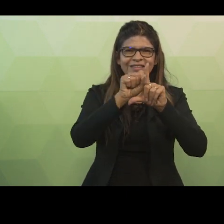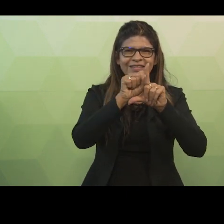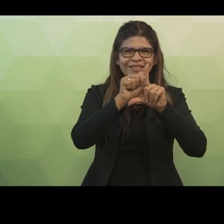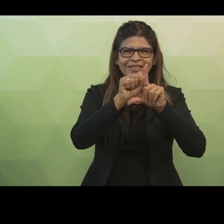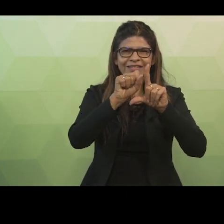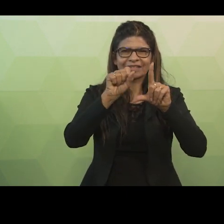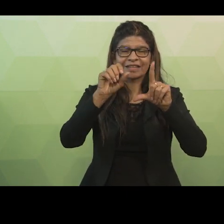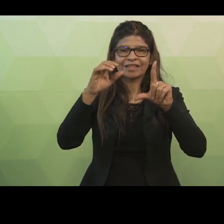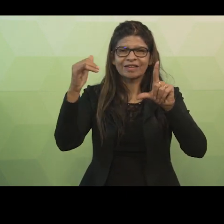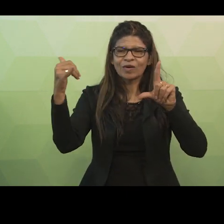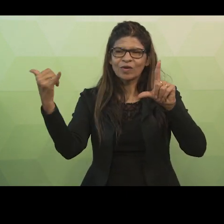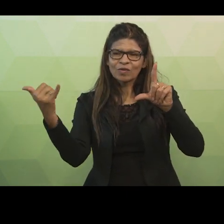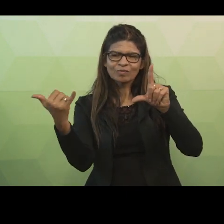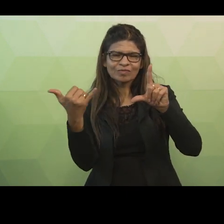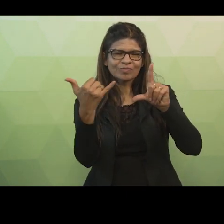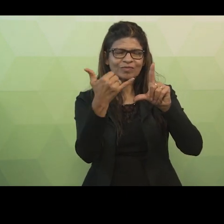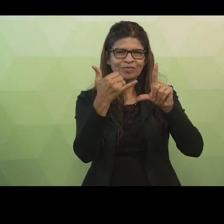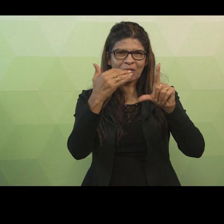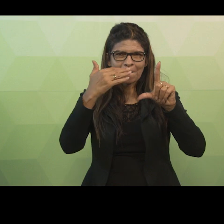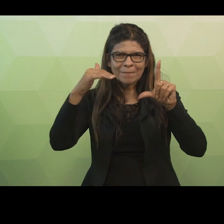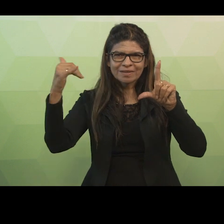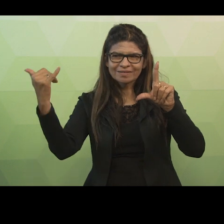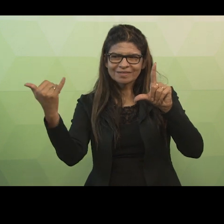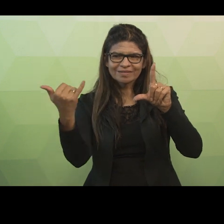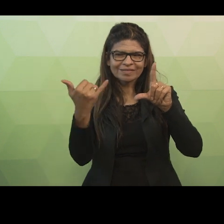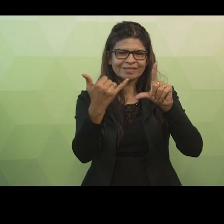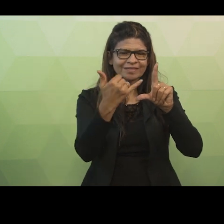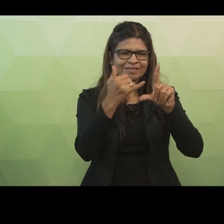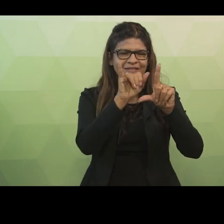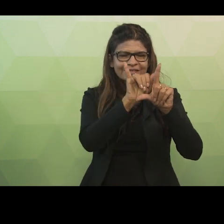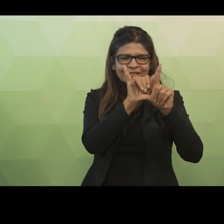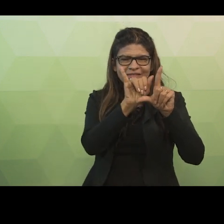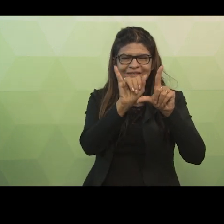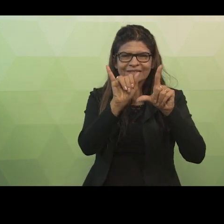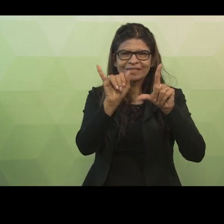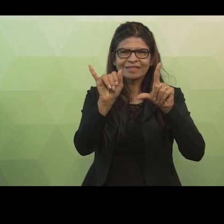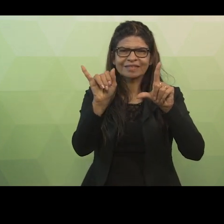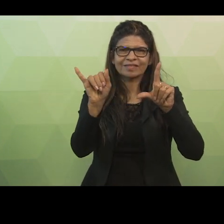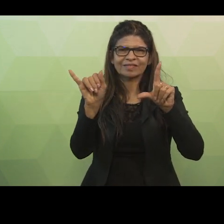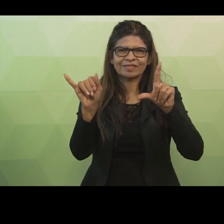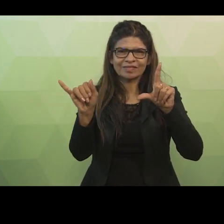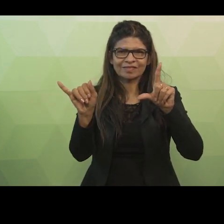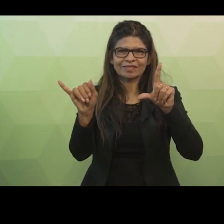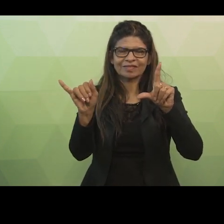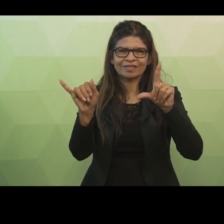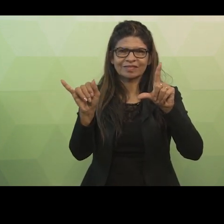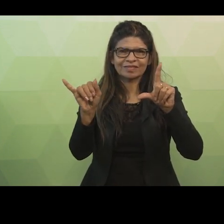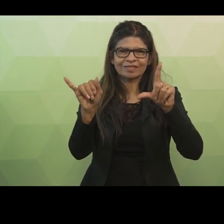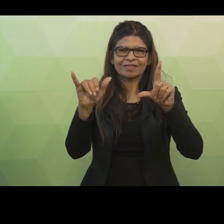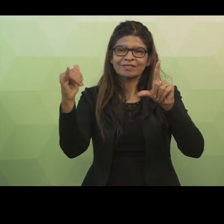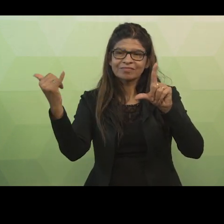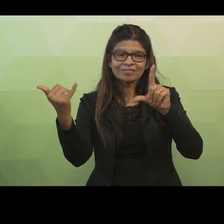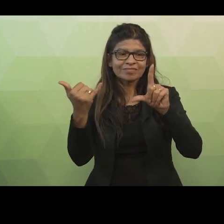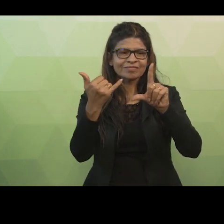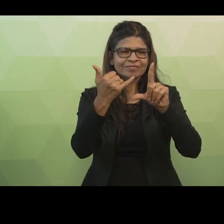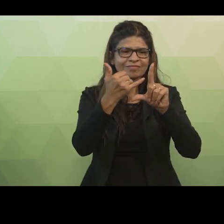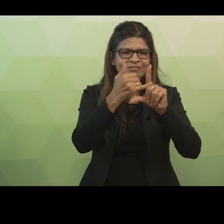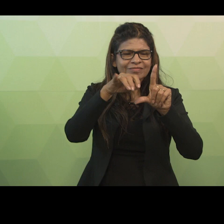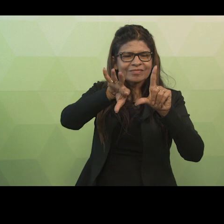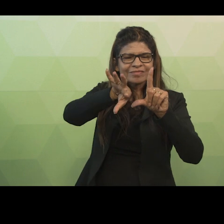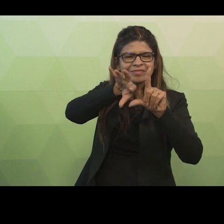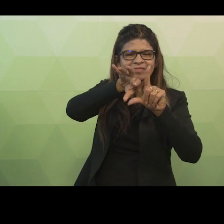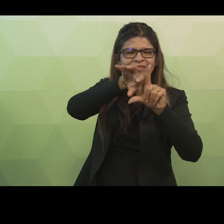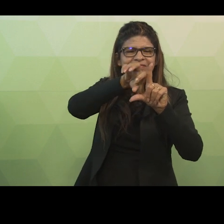remetente, aquele que está enviando a mensagem, espera que o objeto receptor processe a mensagem que enviou. Só